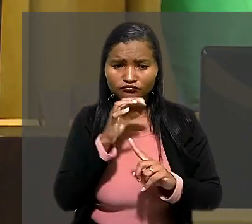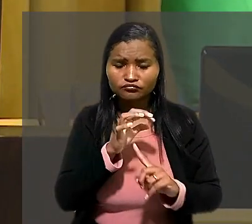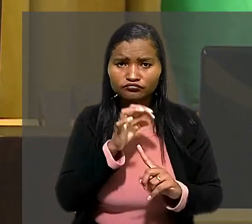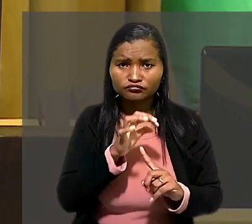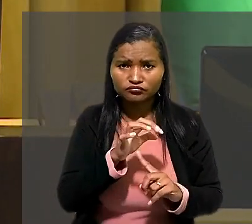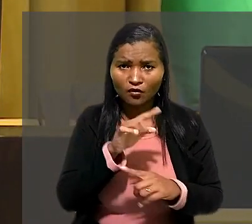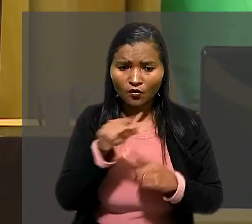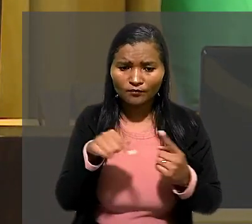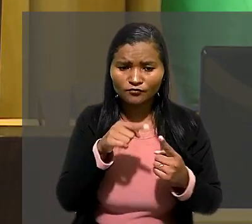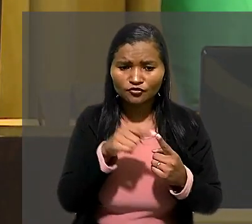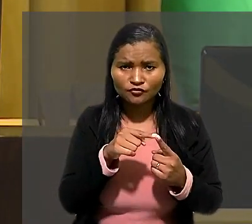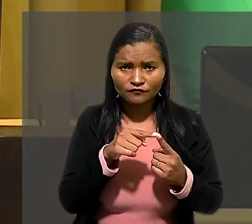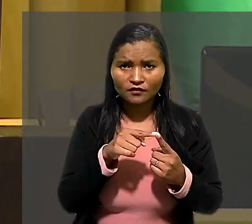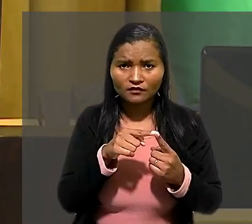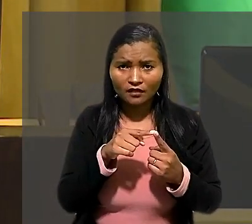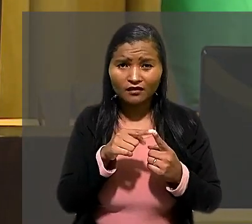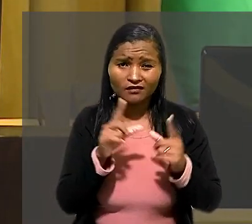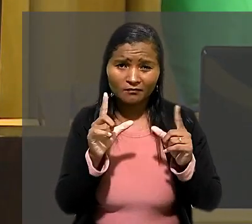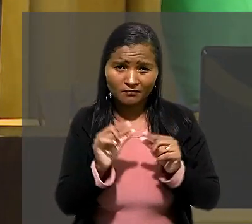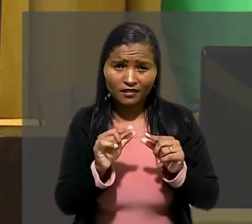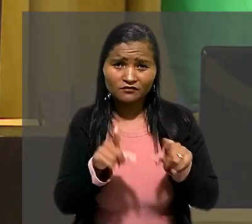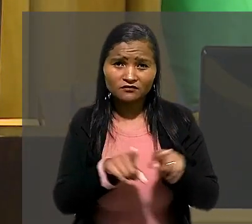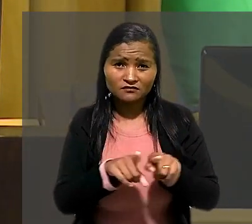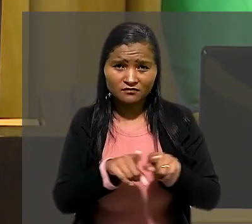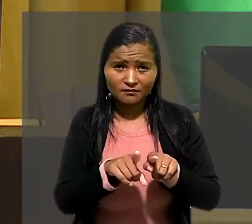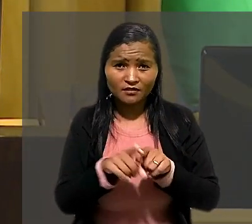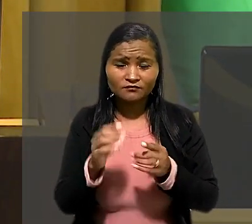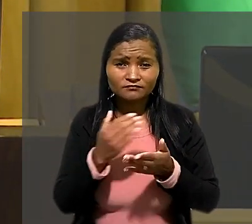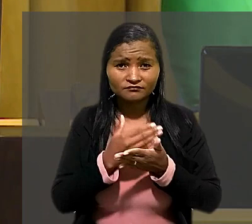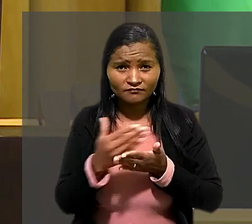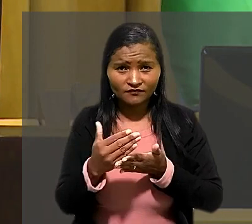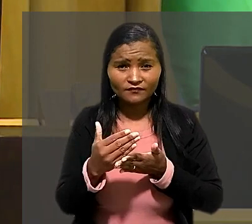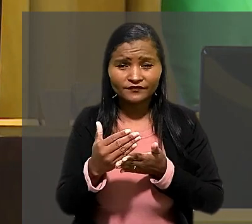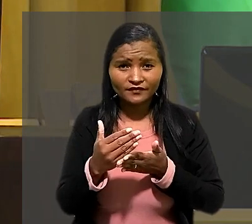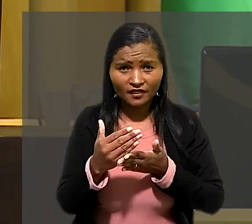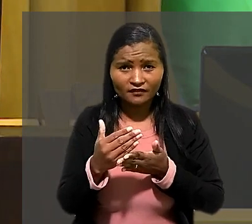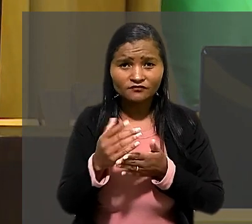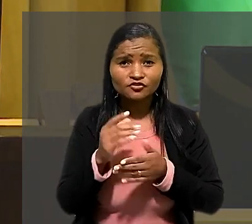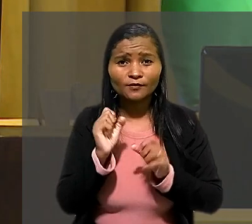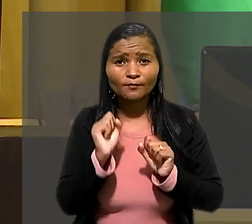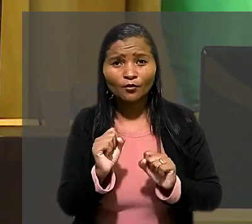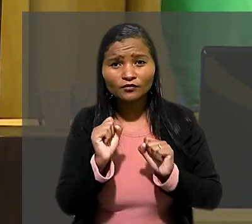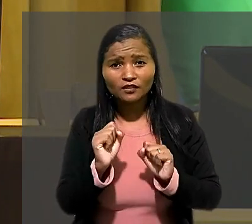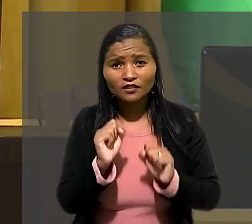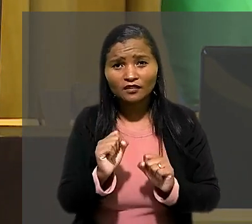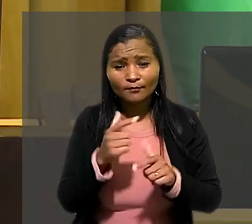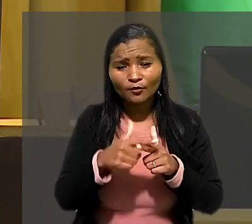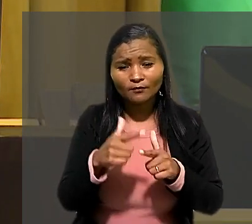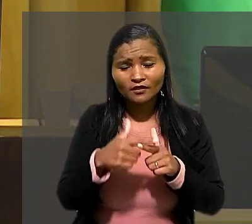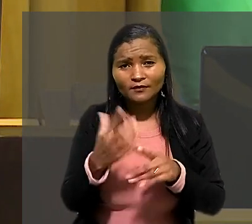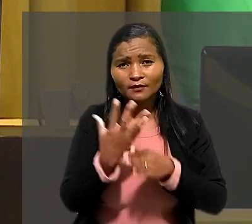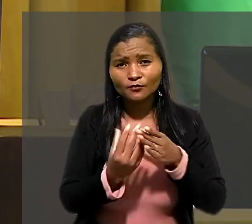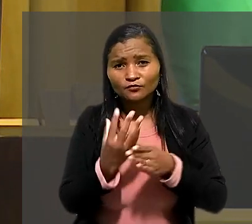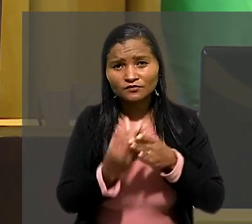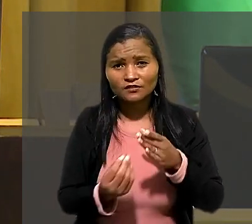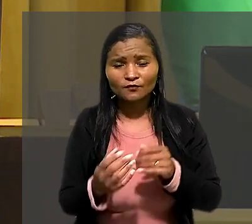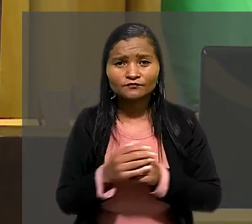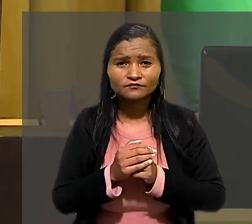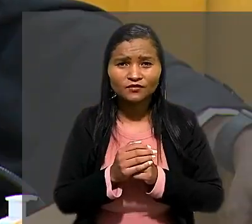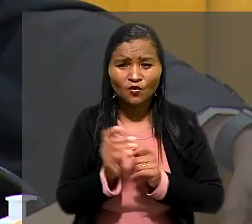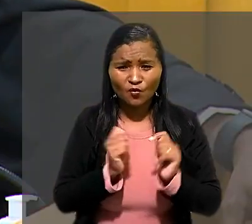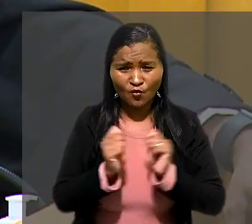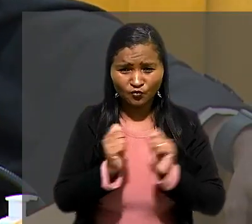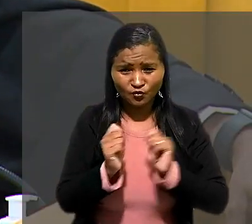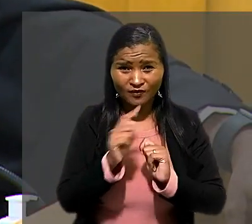ser aferida de modo objetivo, e menos ainda partindo-se do pressuposto de que poderia comprometer a